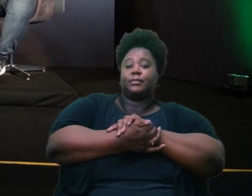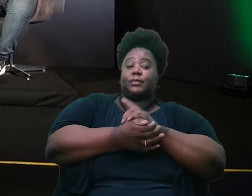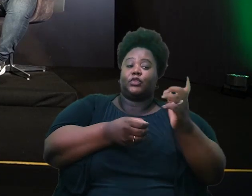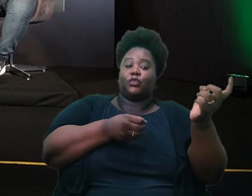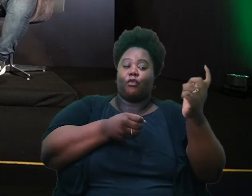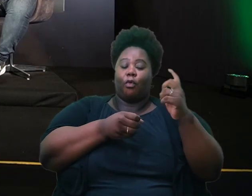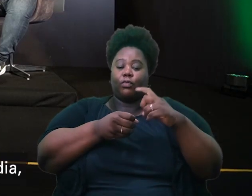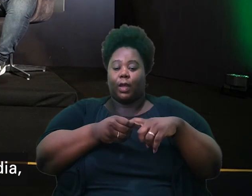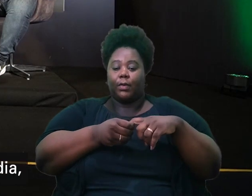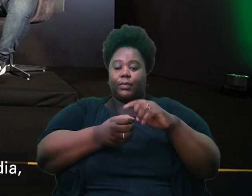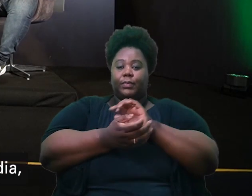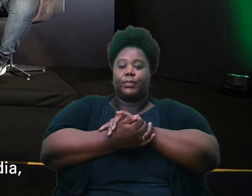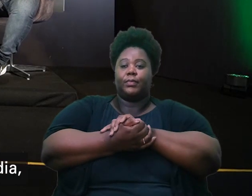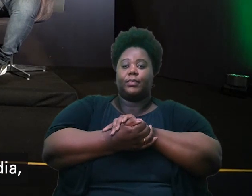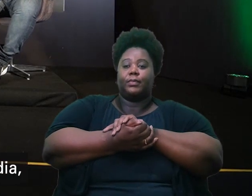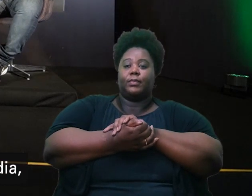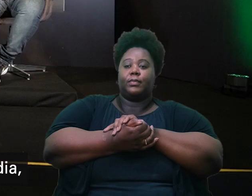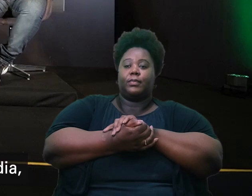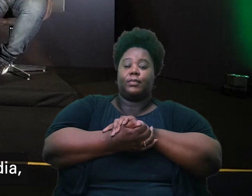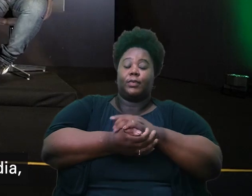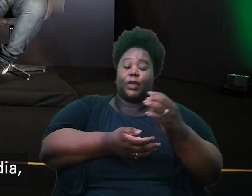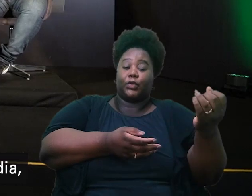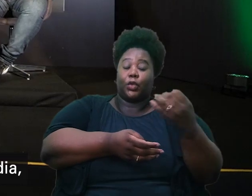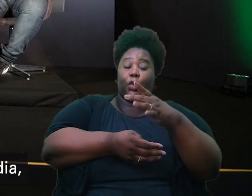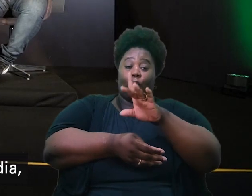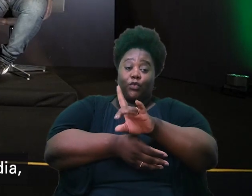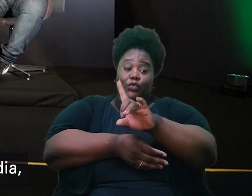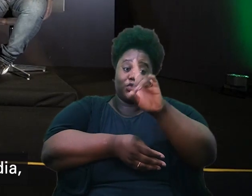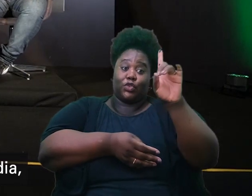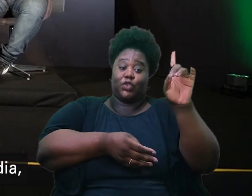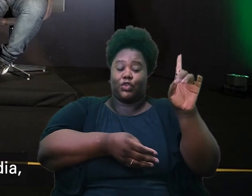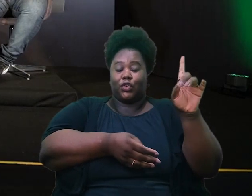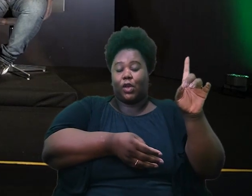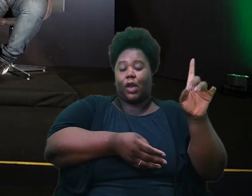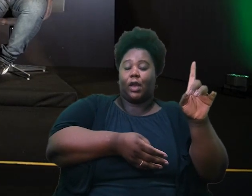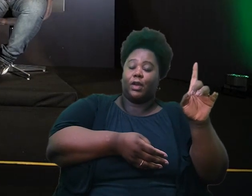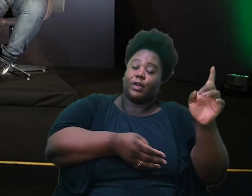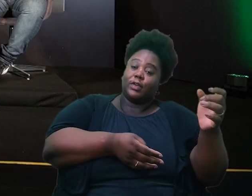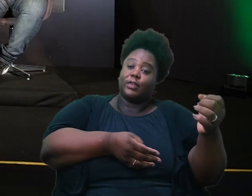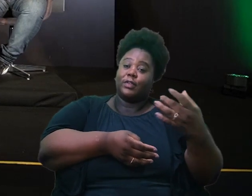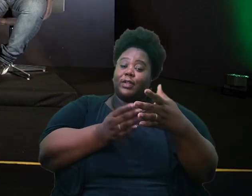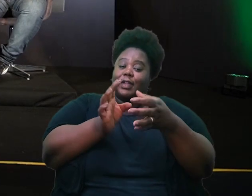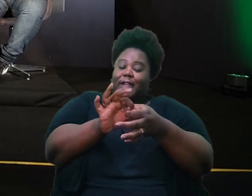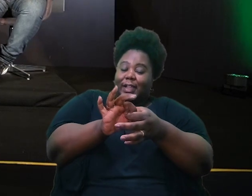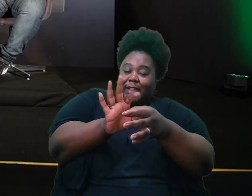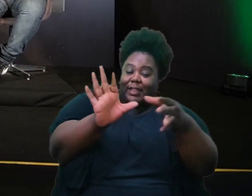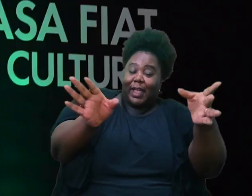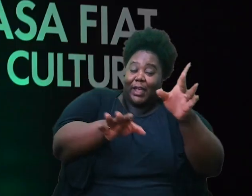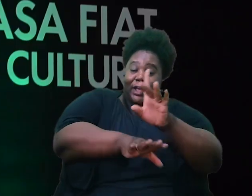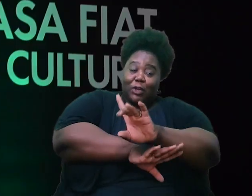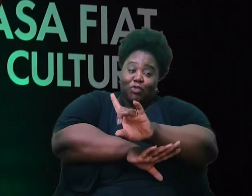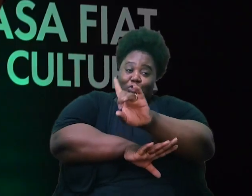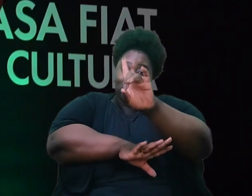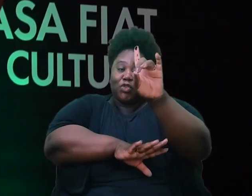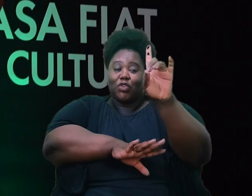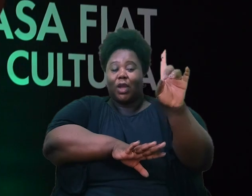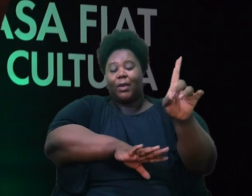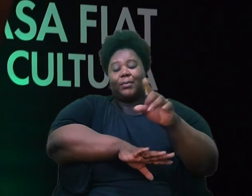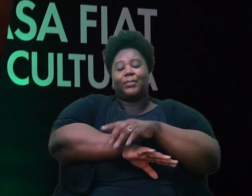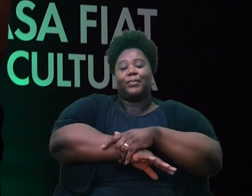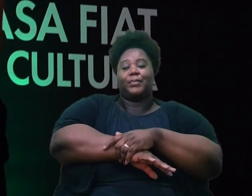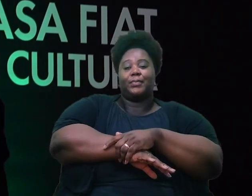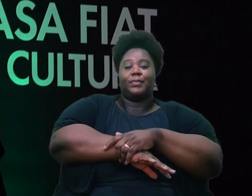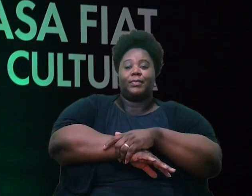voltar. Oi, é um novo dia, é um novo dia, deixa o dia